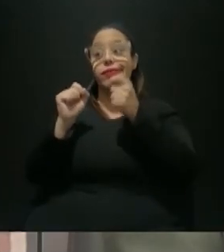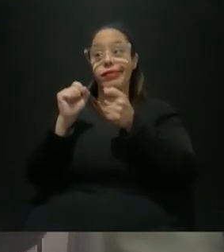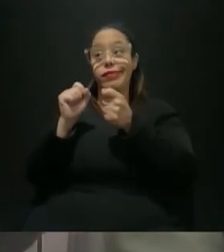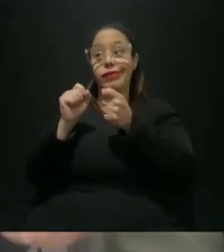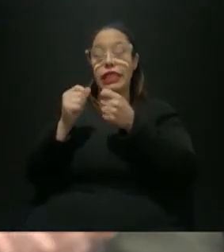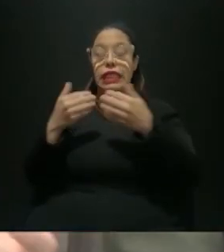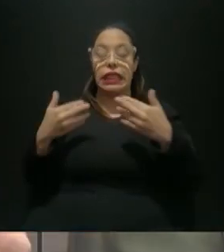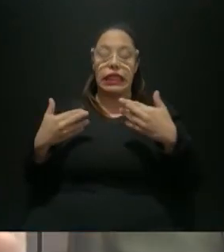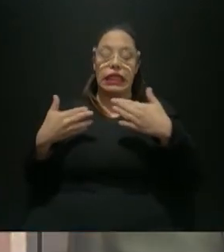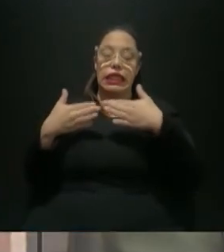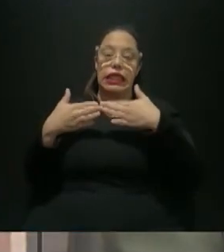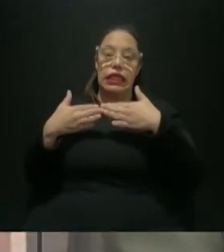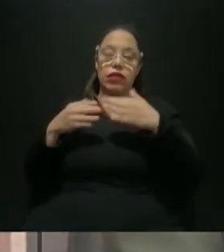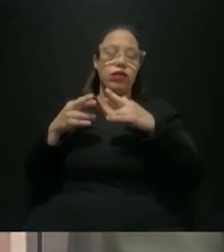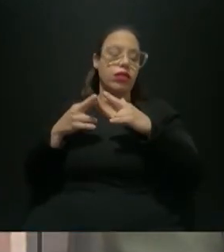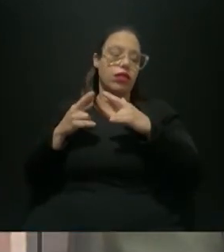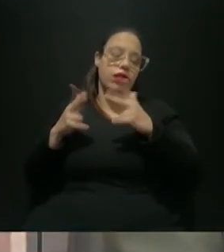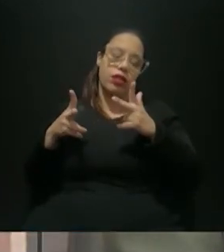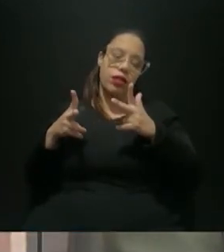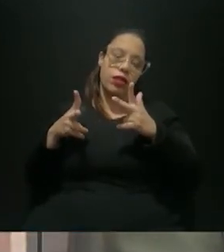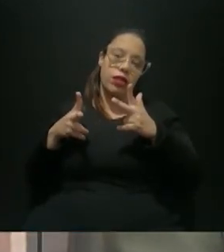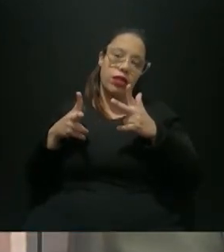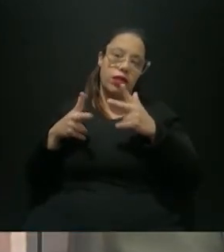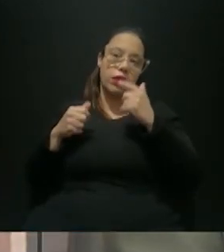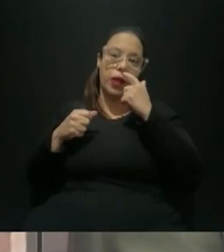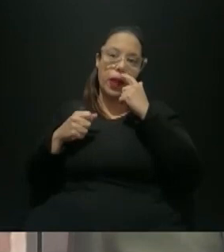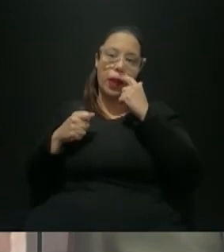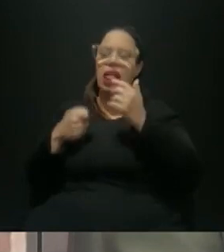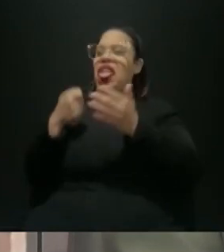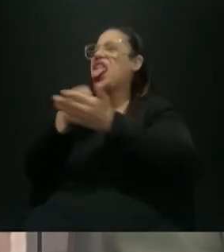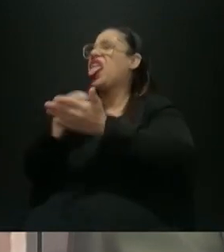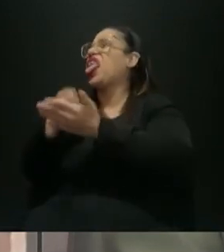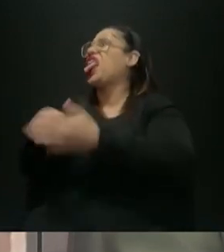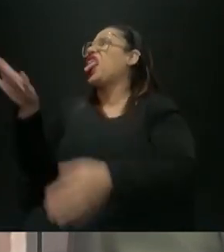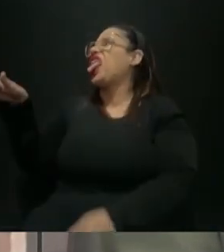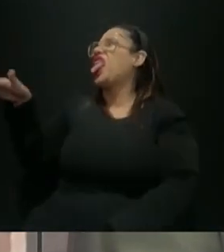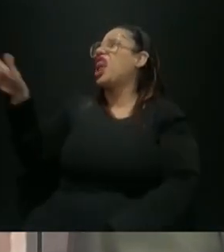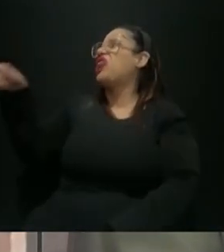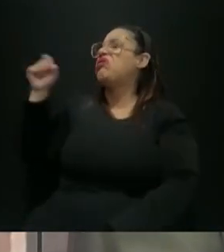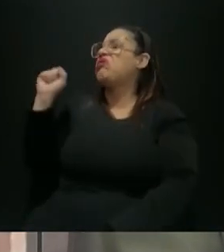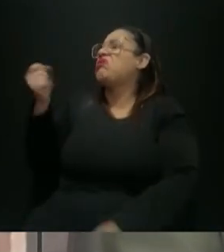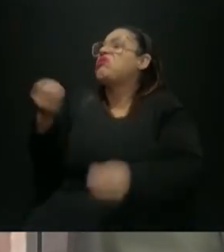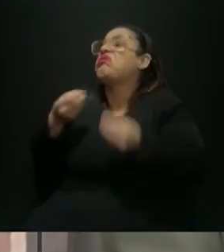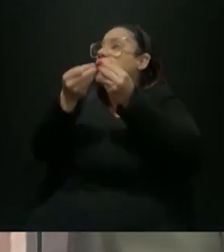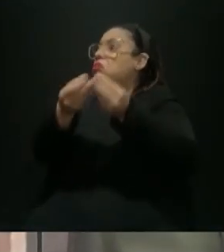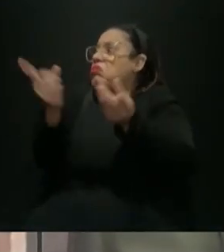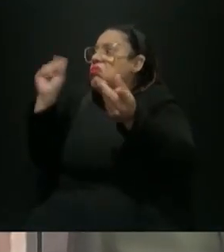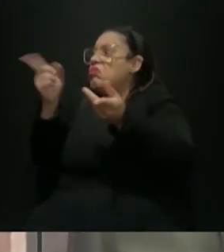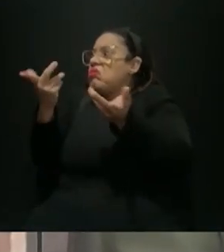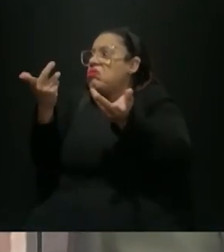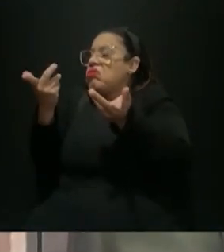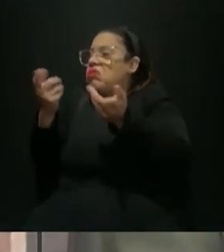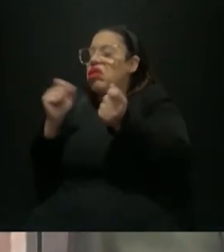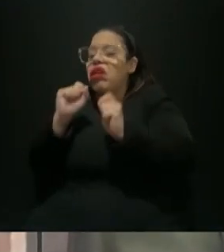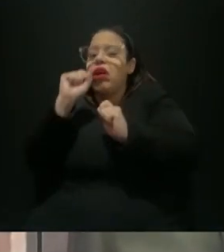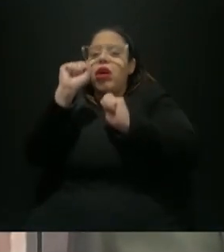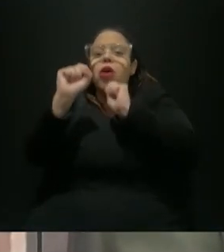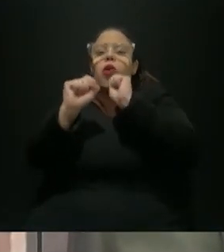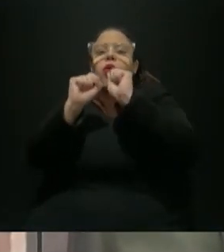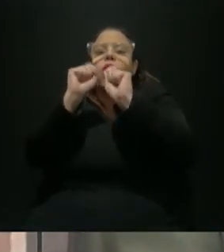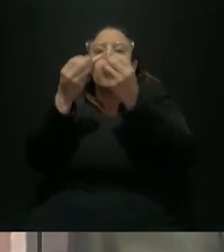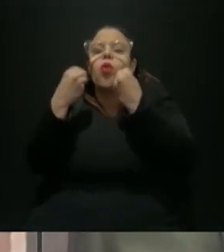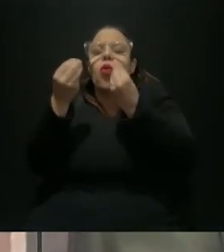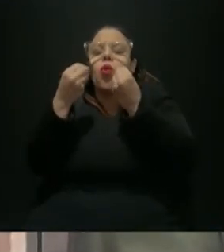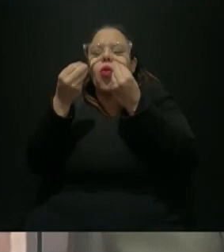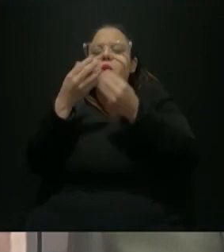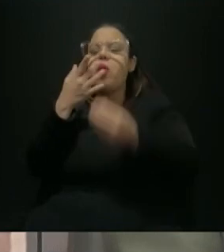até diferentes. Muitas vezes a gente cobra de uma pessoa o que ela não tem para entregar. Como foi a infância dessa pessoa? Será que ela